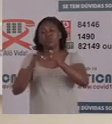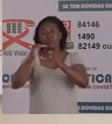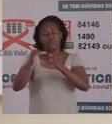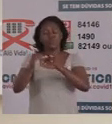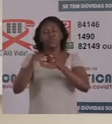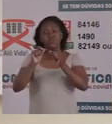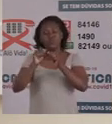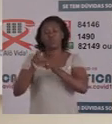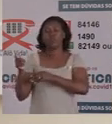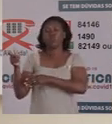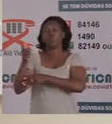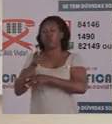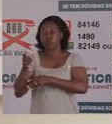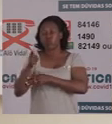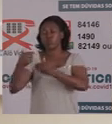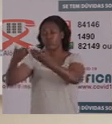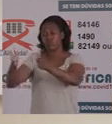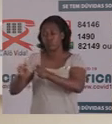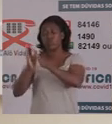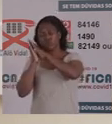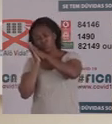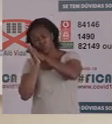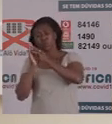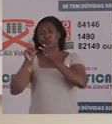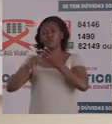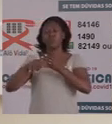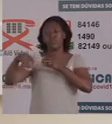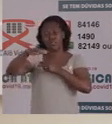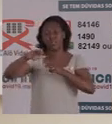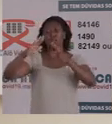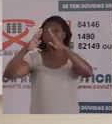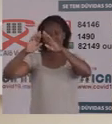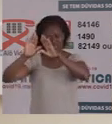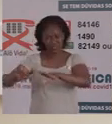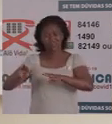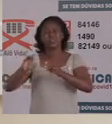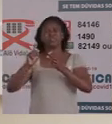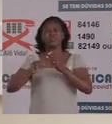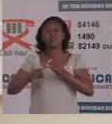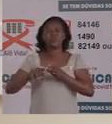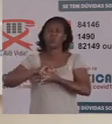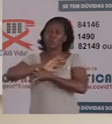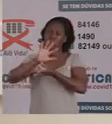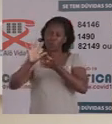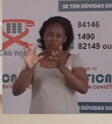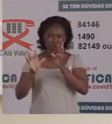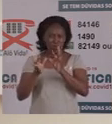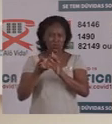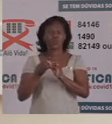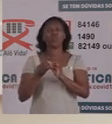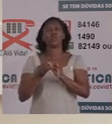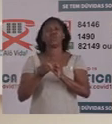dos dormitórios, das áreas comuns, das áreas de quarentena, das áreas de isolamento, até que possamos dar fim